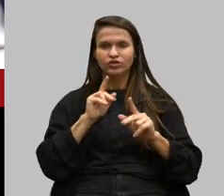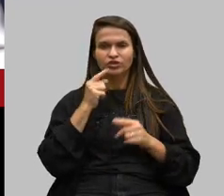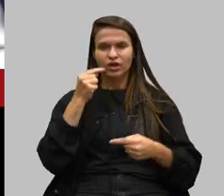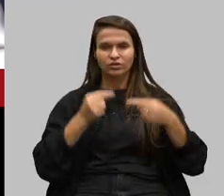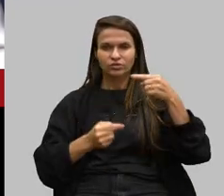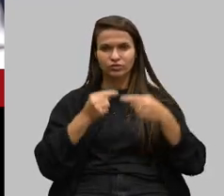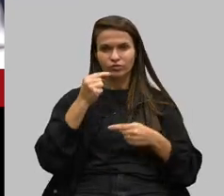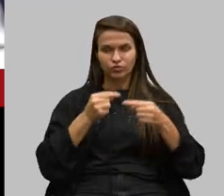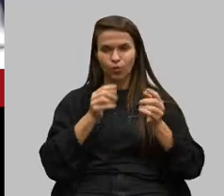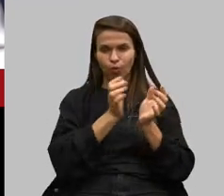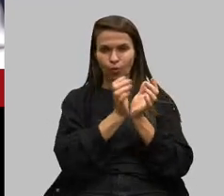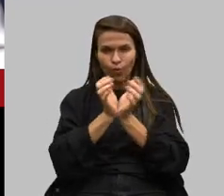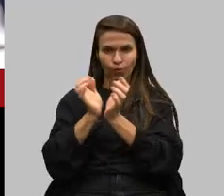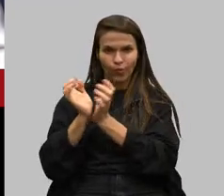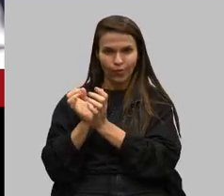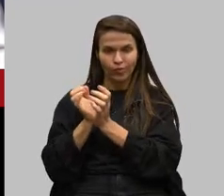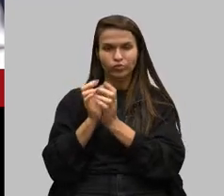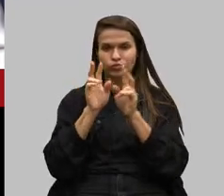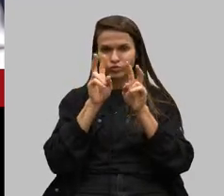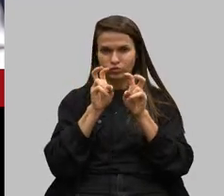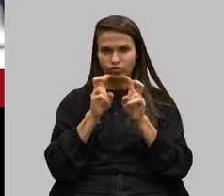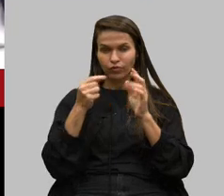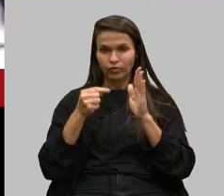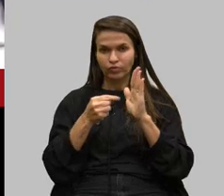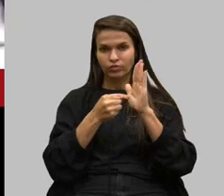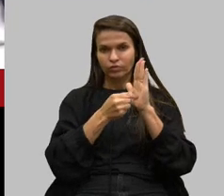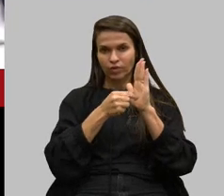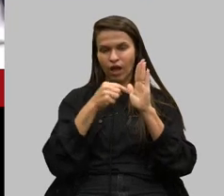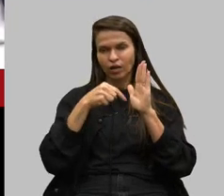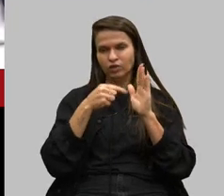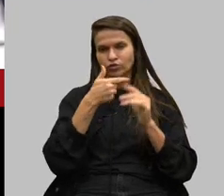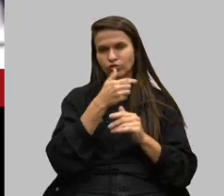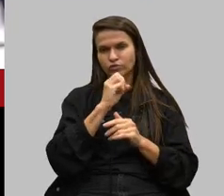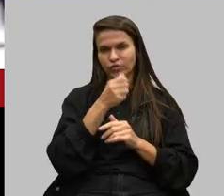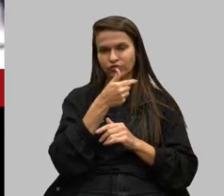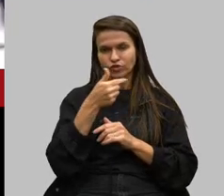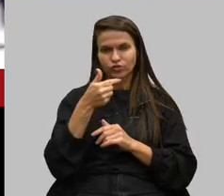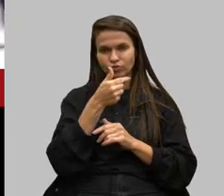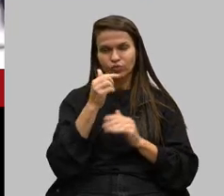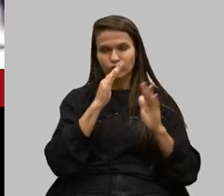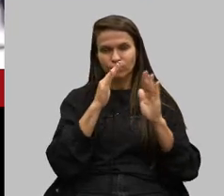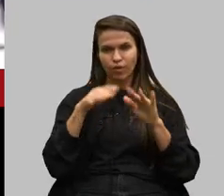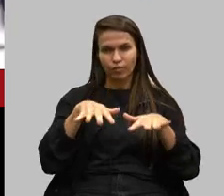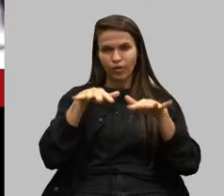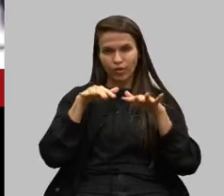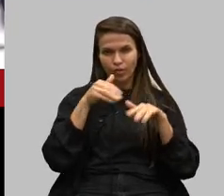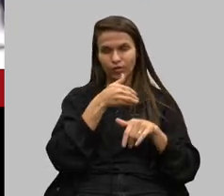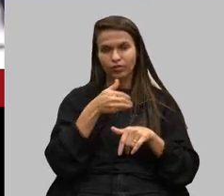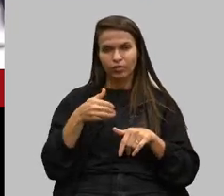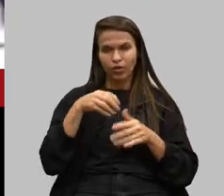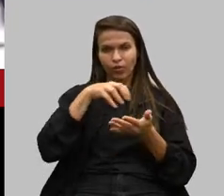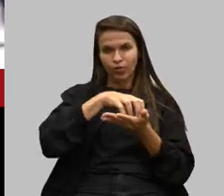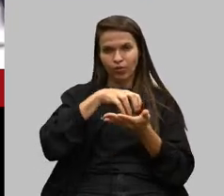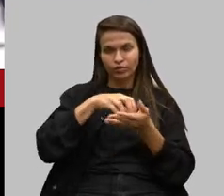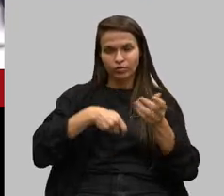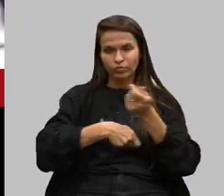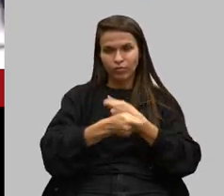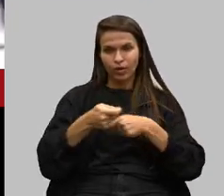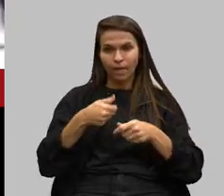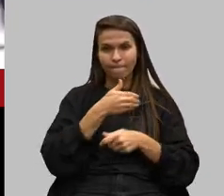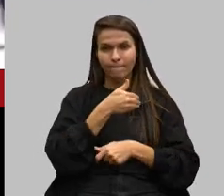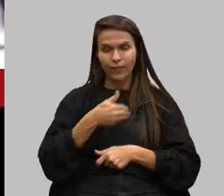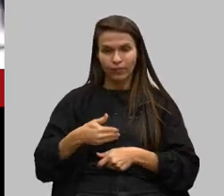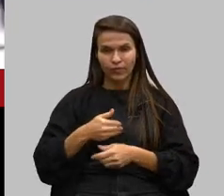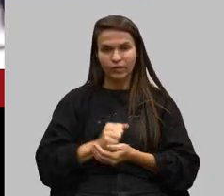a categoria um tema que foi denunciado aqui ainda em 2022 durante uma audiência pública na comissão de administração pública